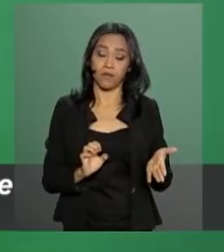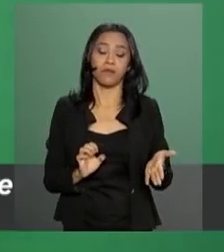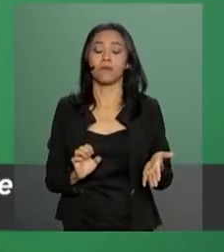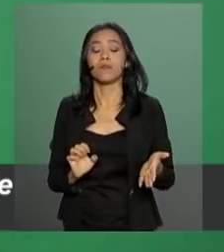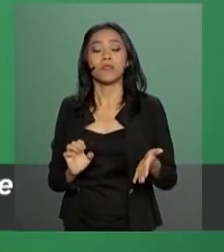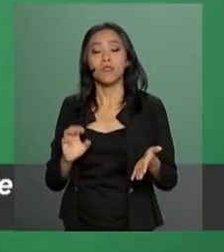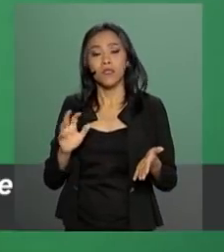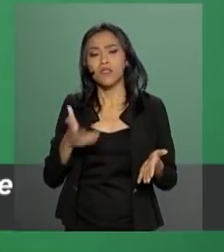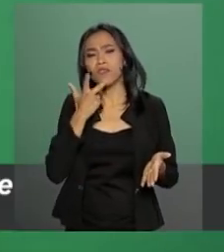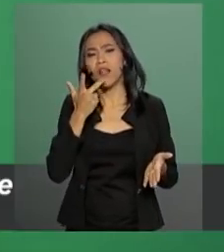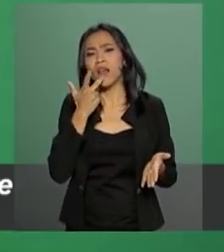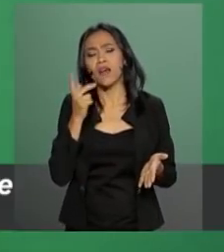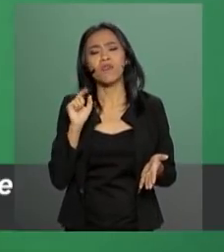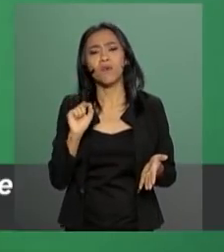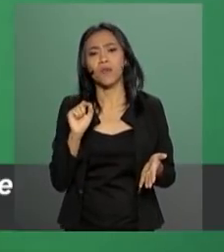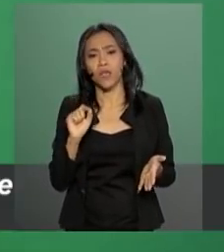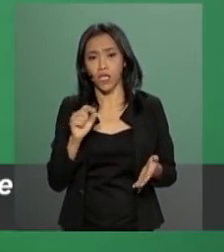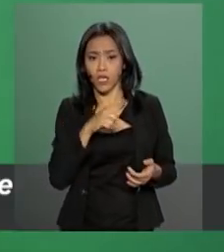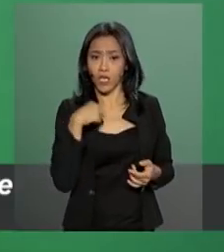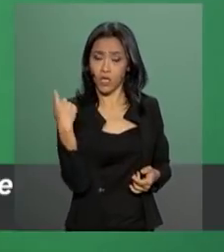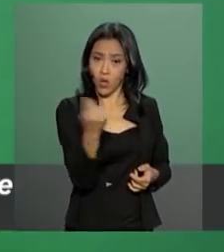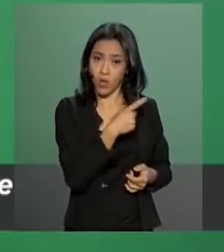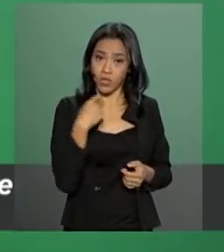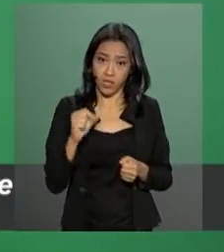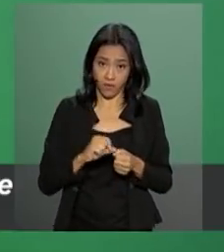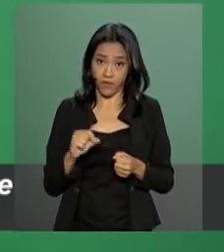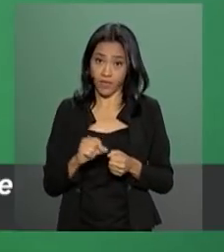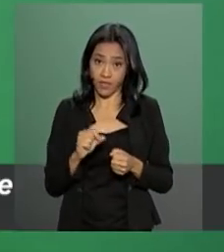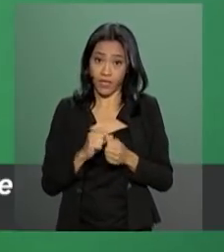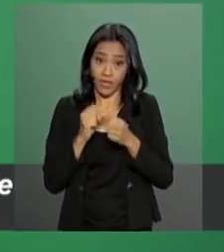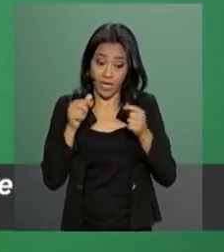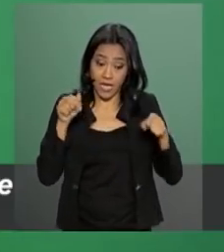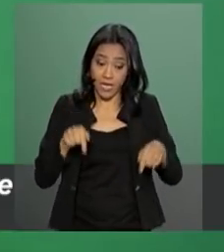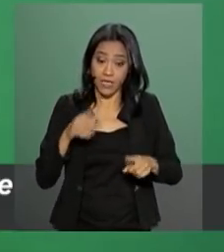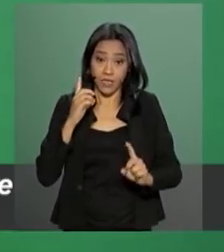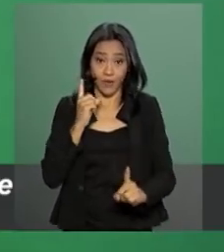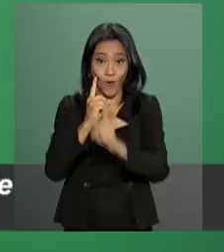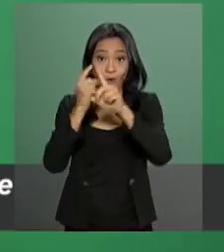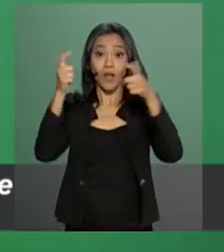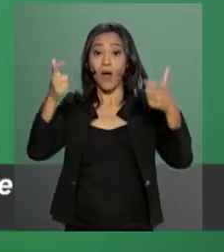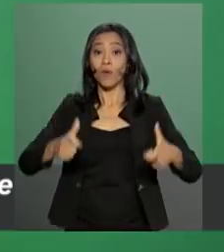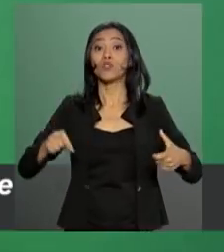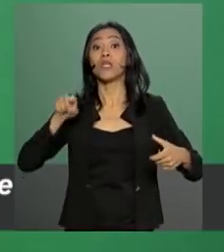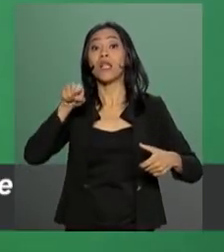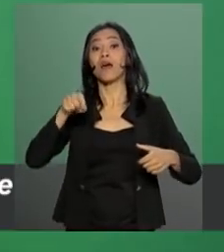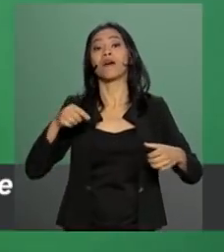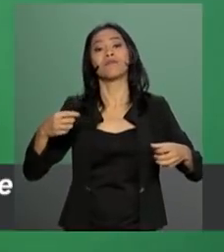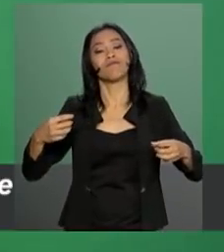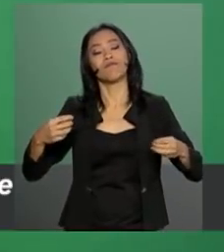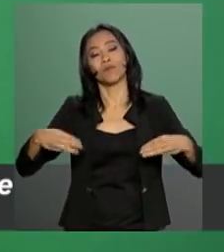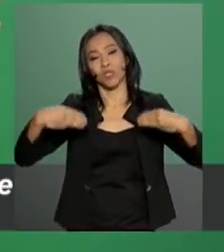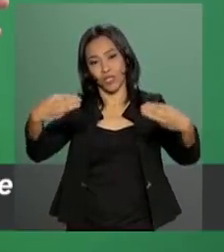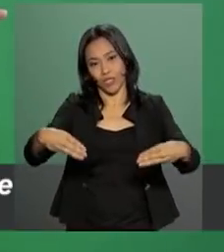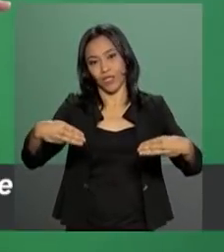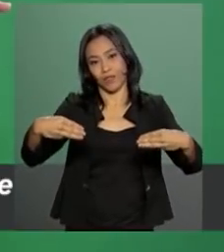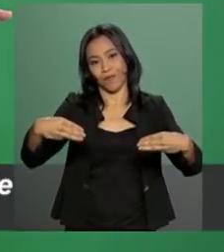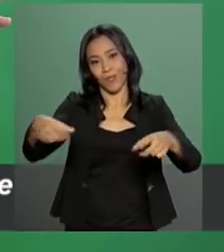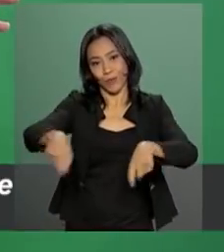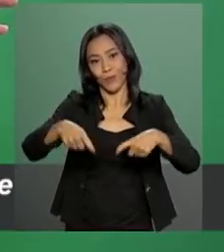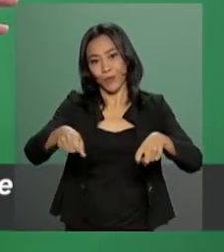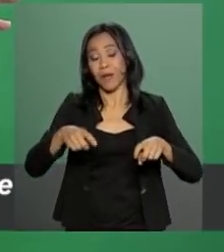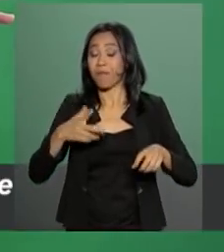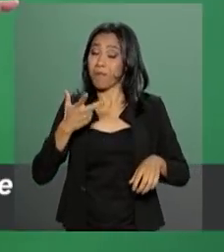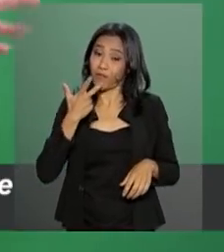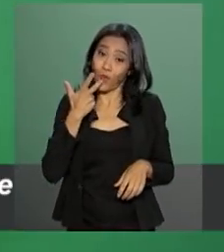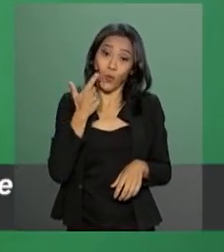falava-se que nós iríamos fazer essa solenidade na agricultura mas aí o blairo novak me disseram ele não tem espaço para tanta gente